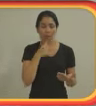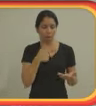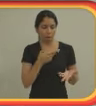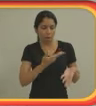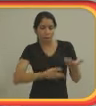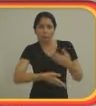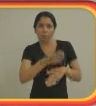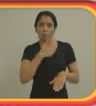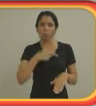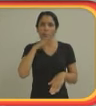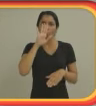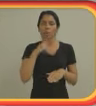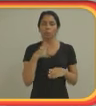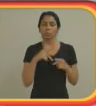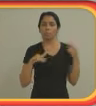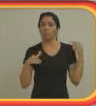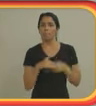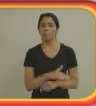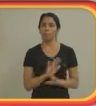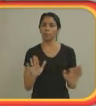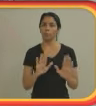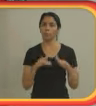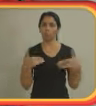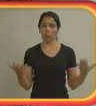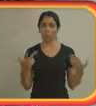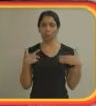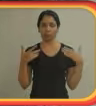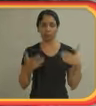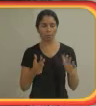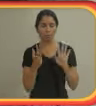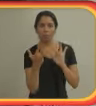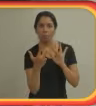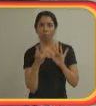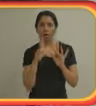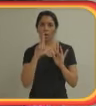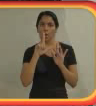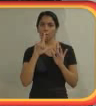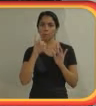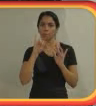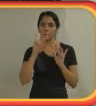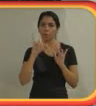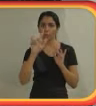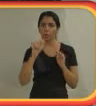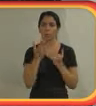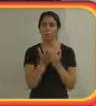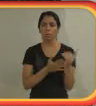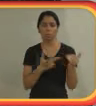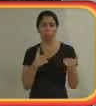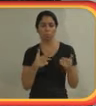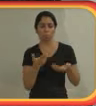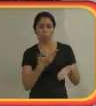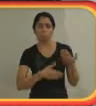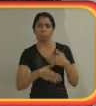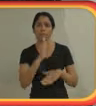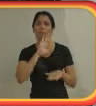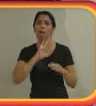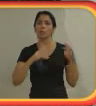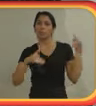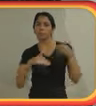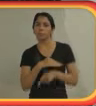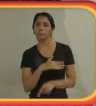chegou nessa parte do relacionamento mais íntimo. Então, quando eu cheguei para namorar com a Lívia, que a gente começou a ter um relacionamento mais